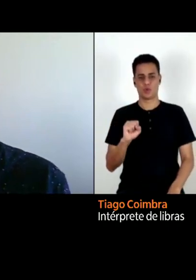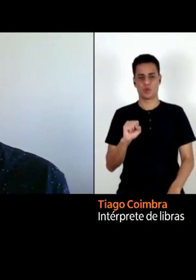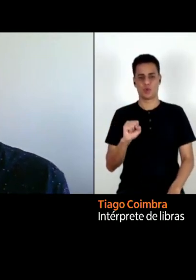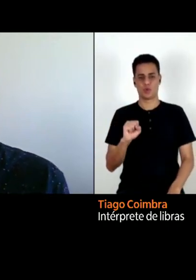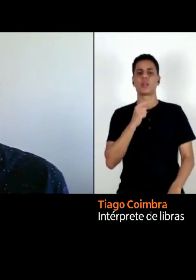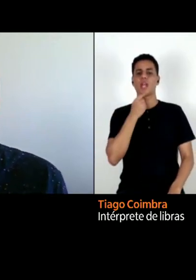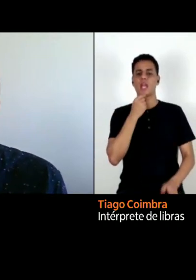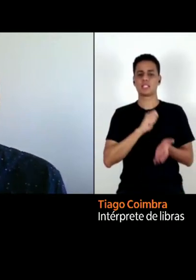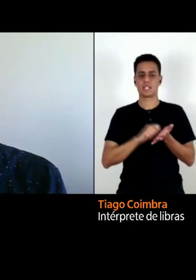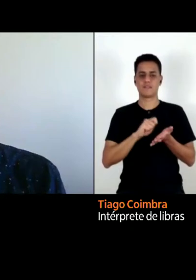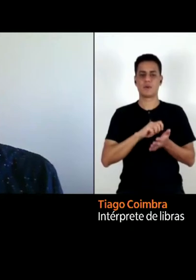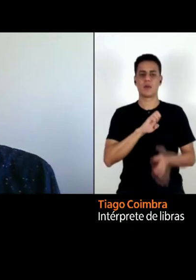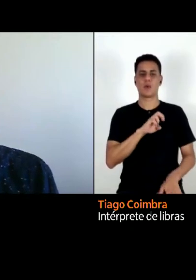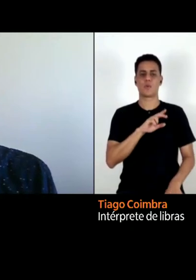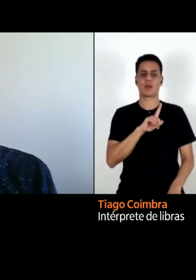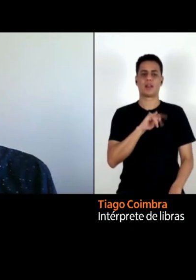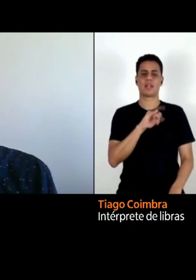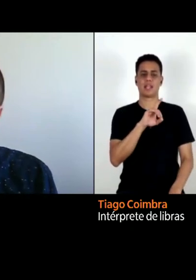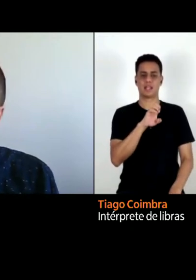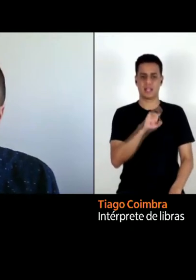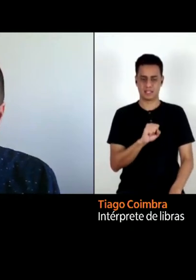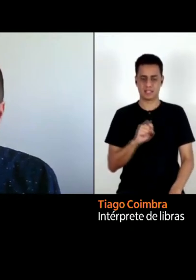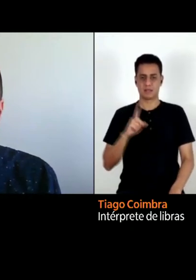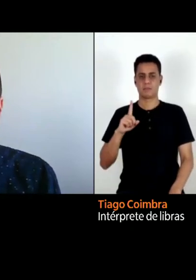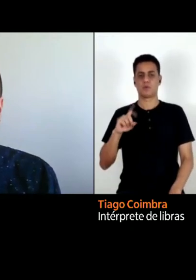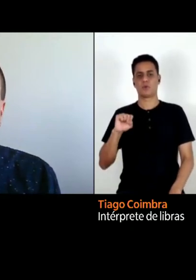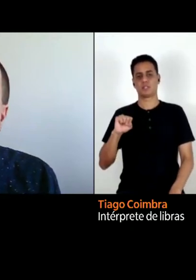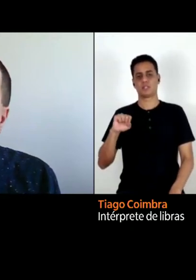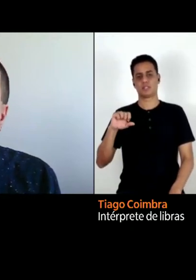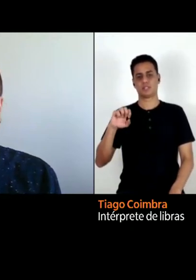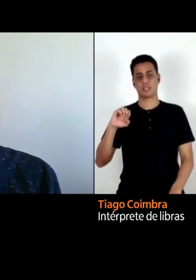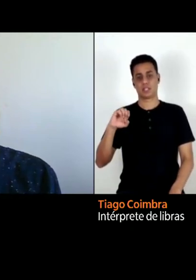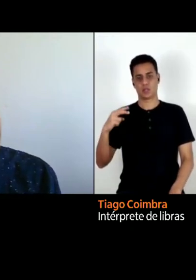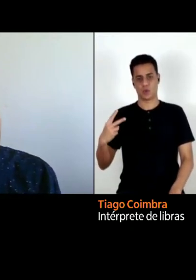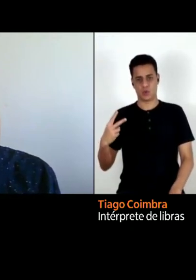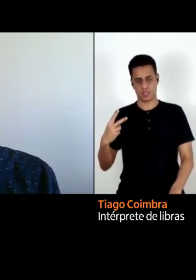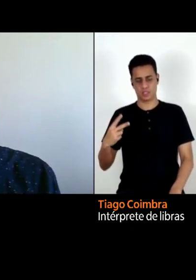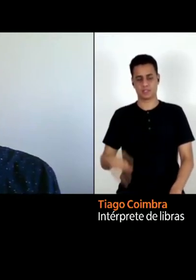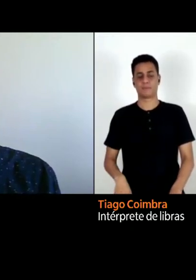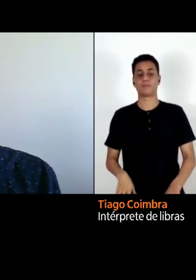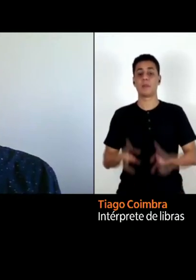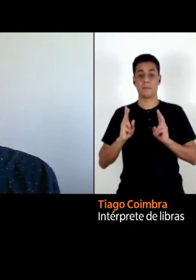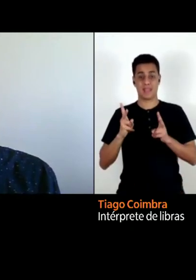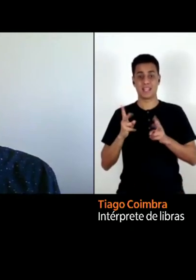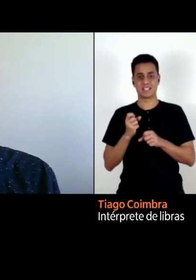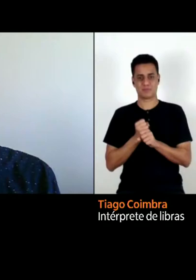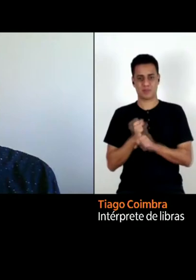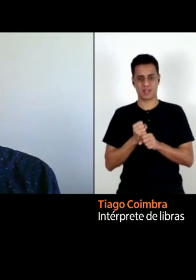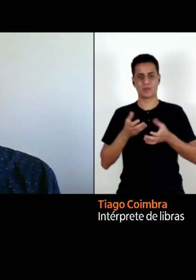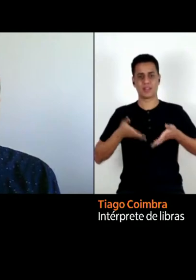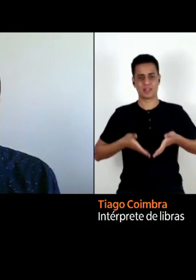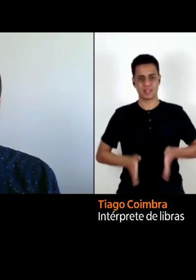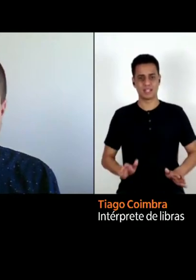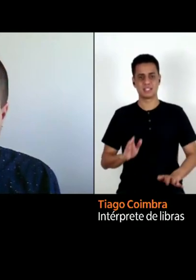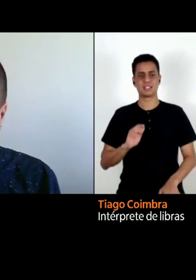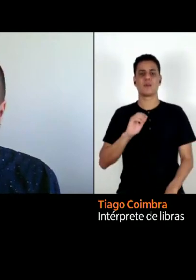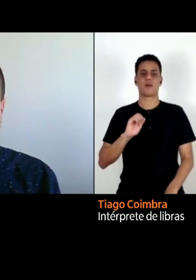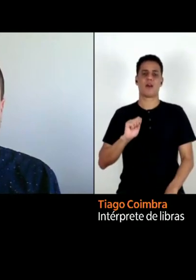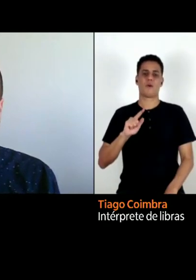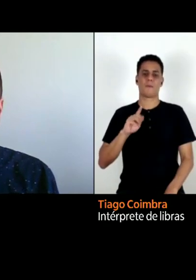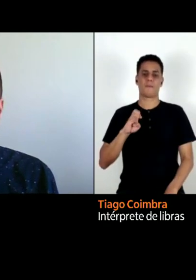em 1902. E também, nesse mesmo ano, nasceu ele, Alberto Cavalcante.